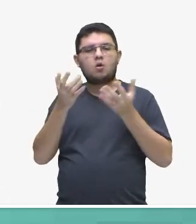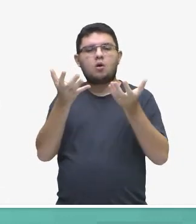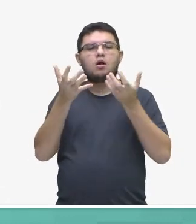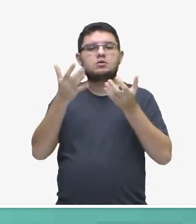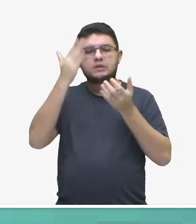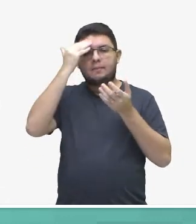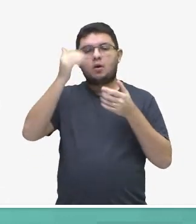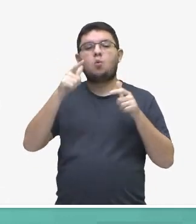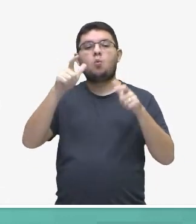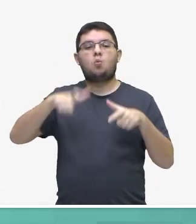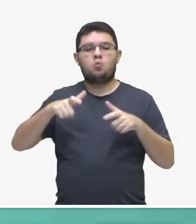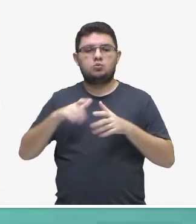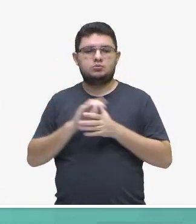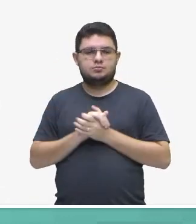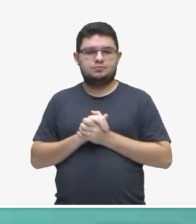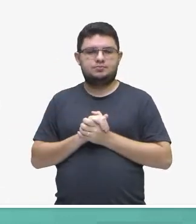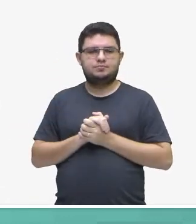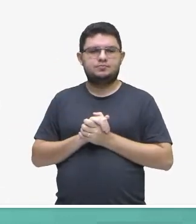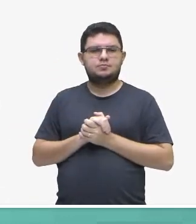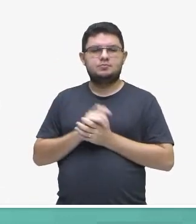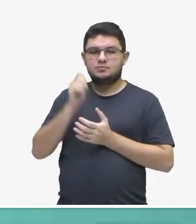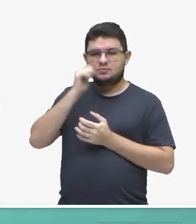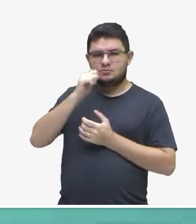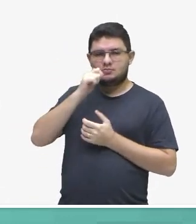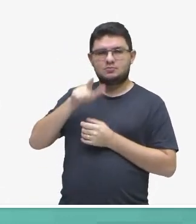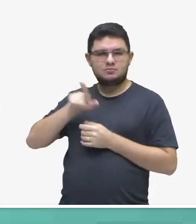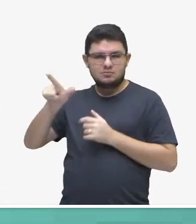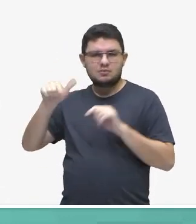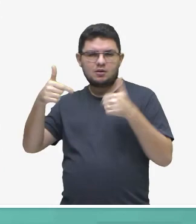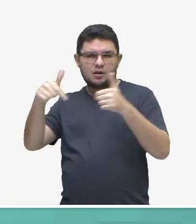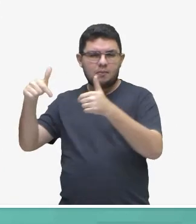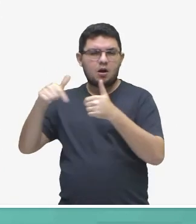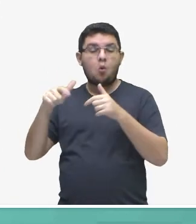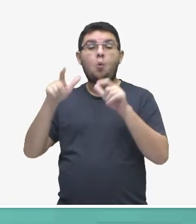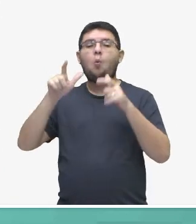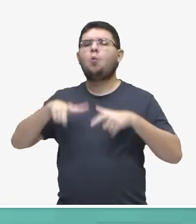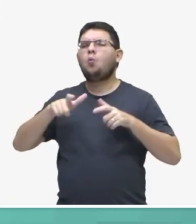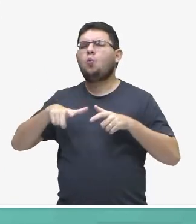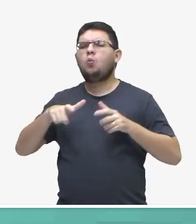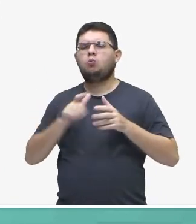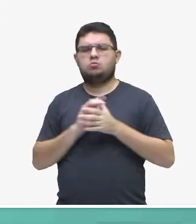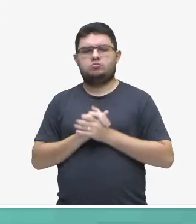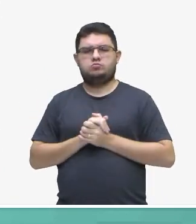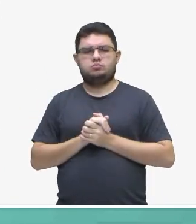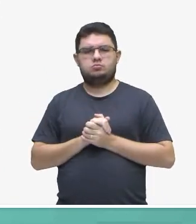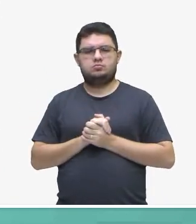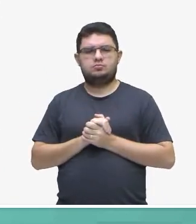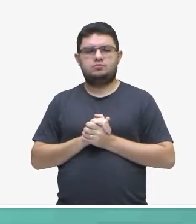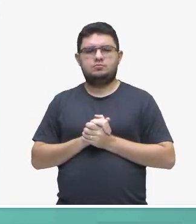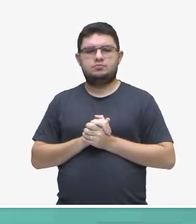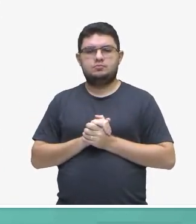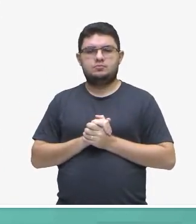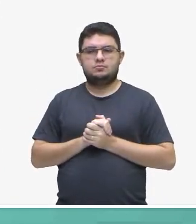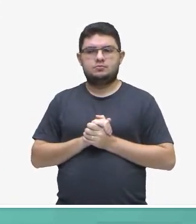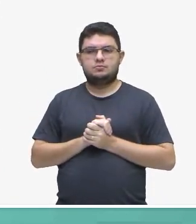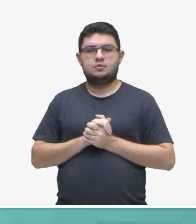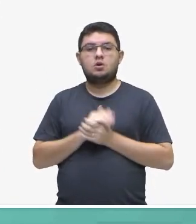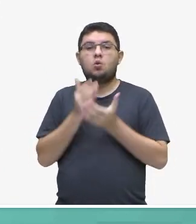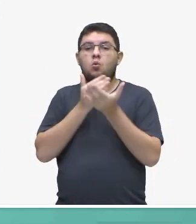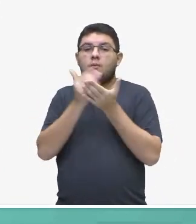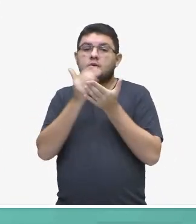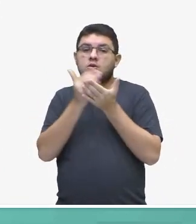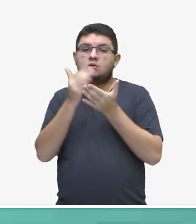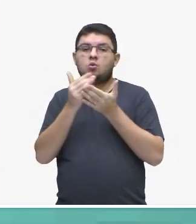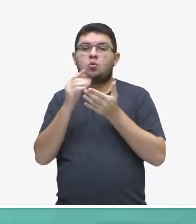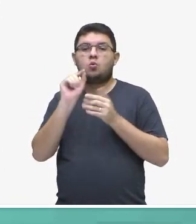she work? Ela trabalha. Onde ela trabalha? Where does she work? Onde ela trabalha, né? Comecei, ó, observem, gente,